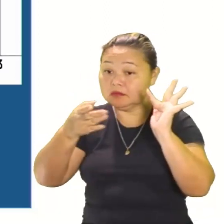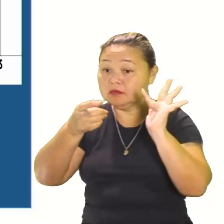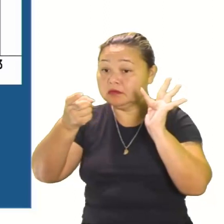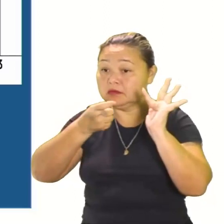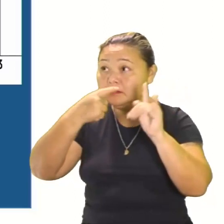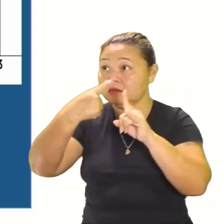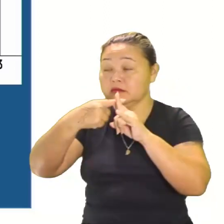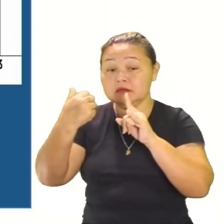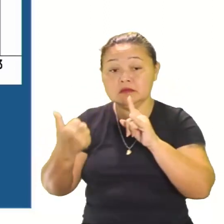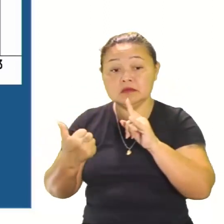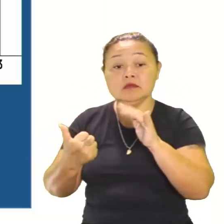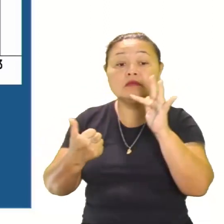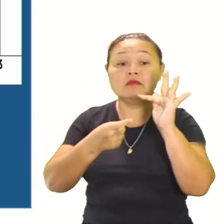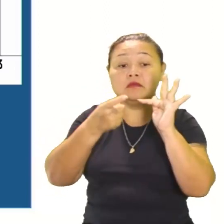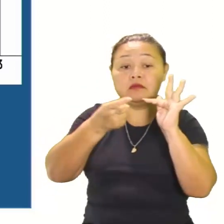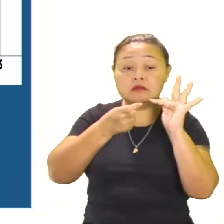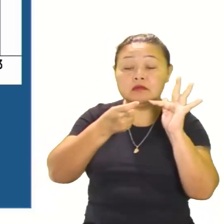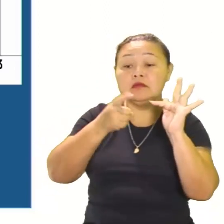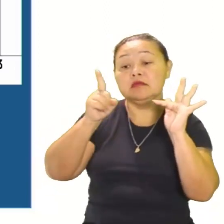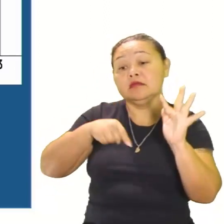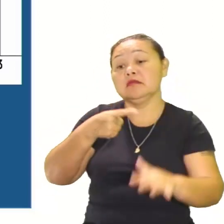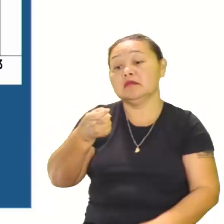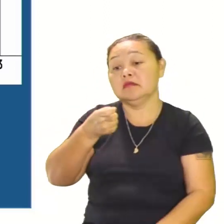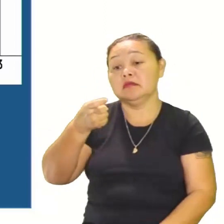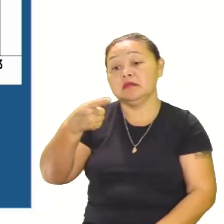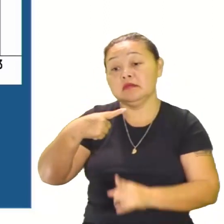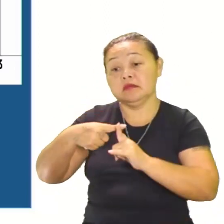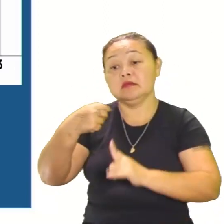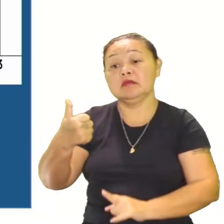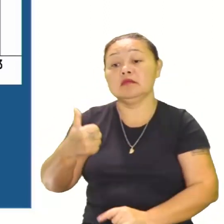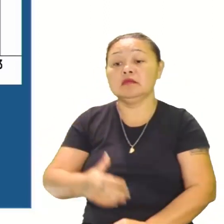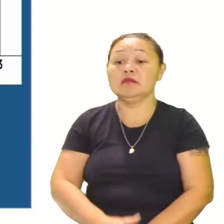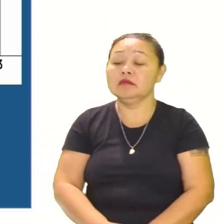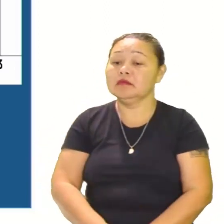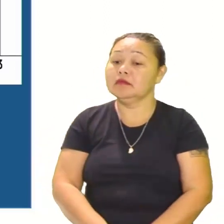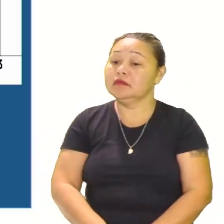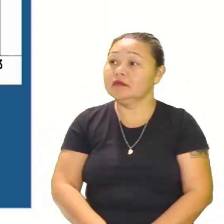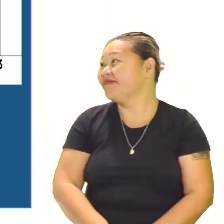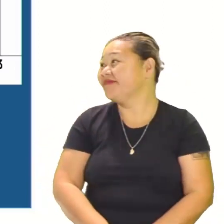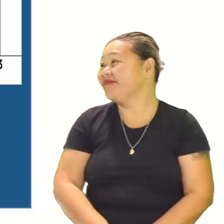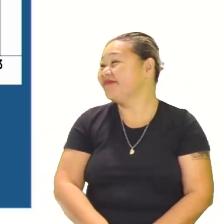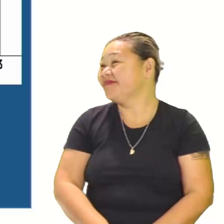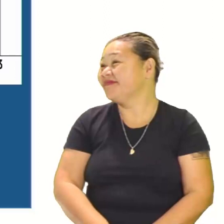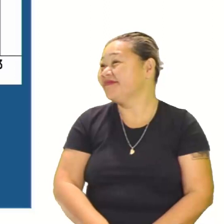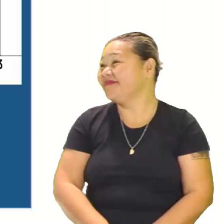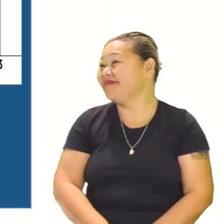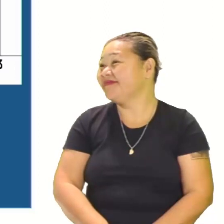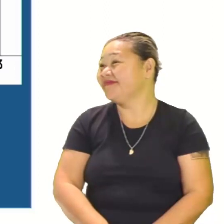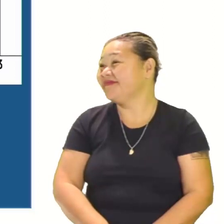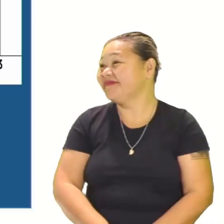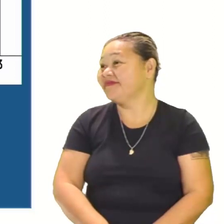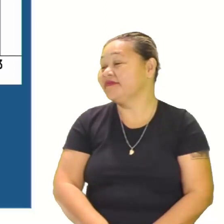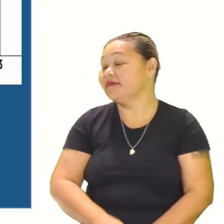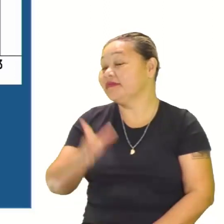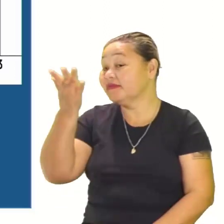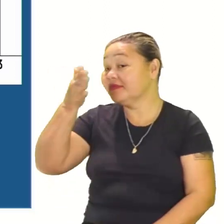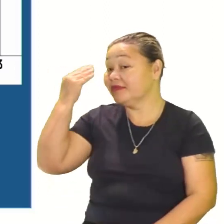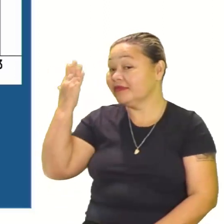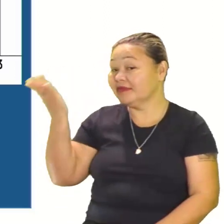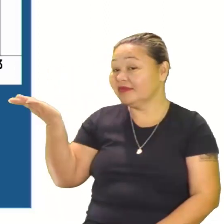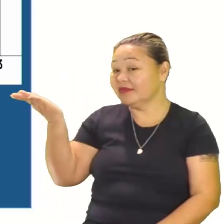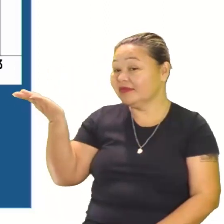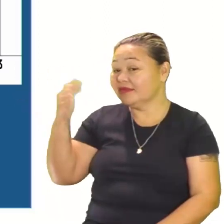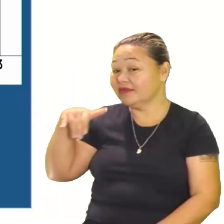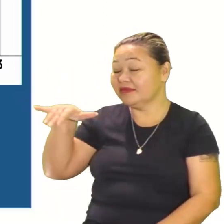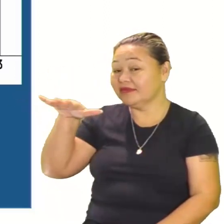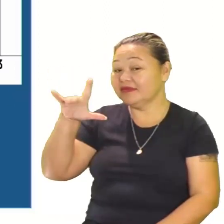igual ao módulo de x mais 1 ou f de x igual a x mais 1. E aí, o nosso gráfico modular,